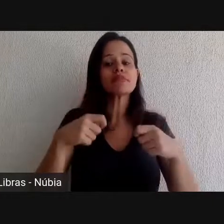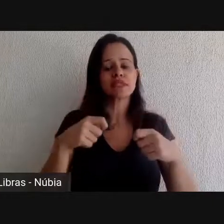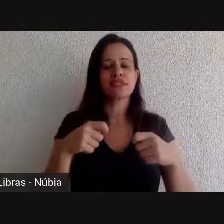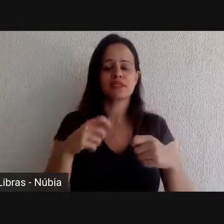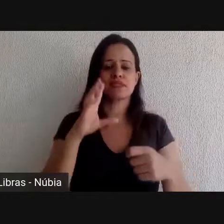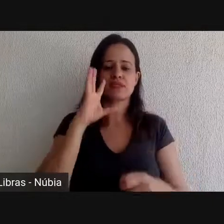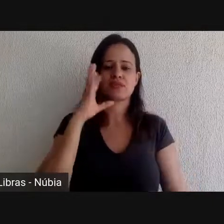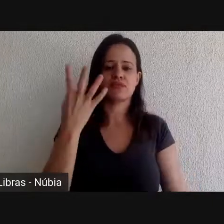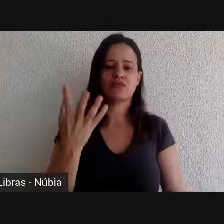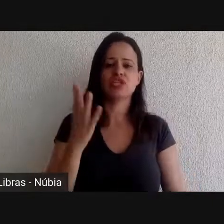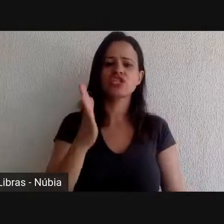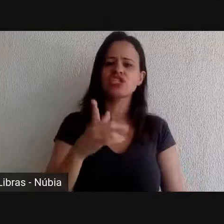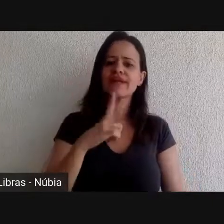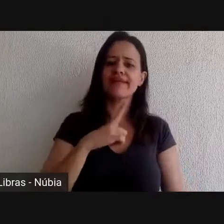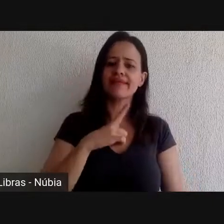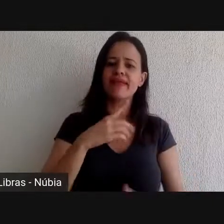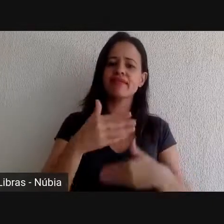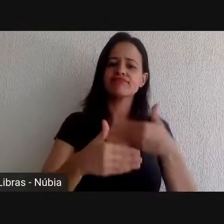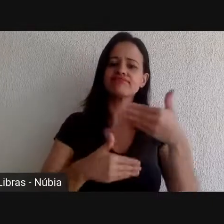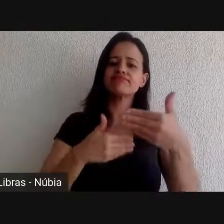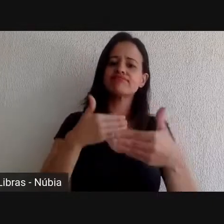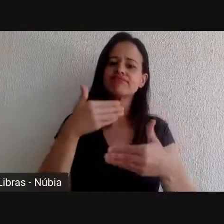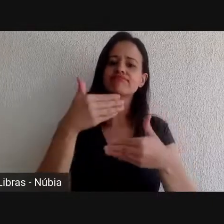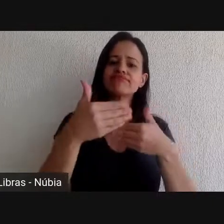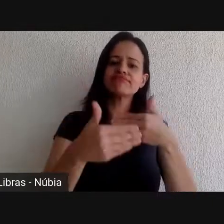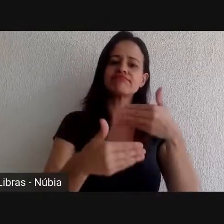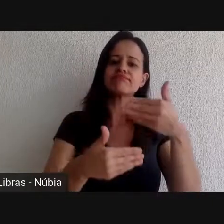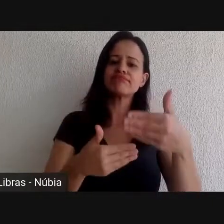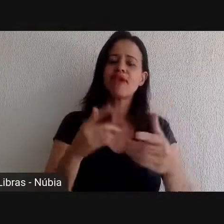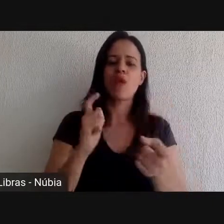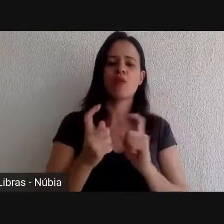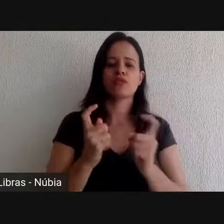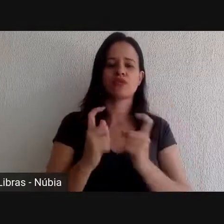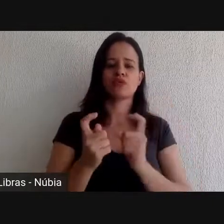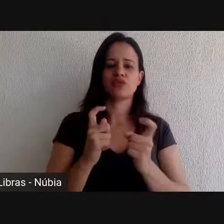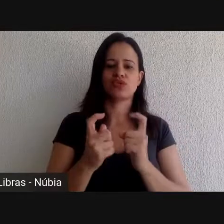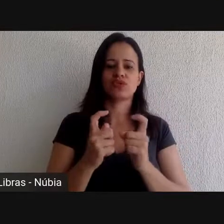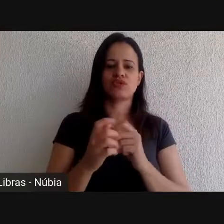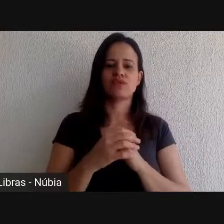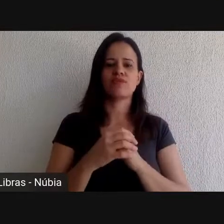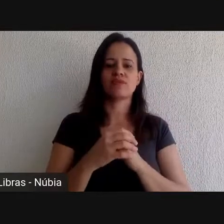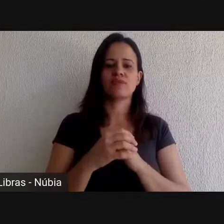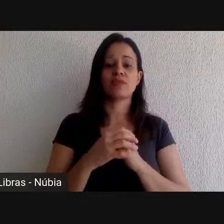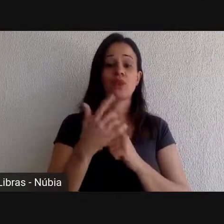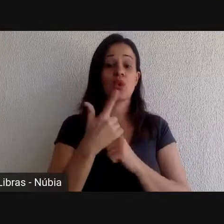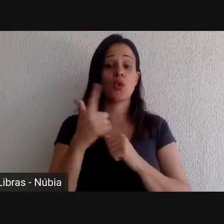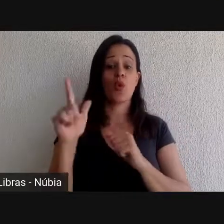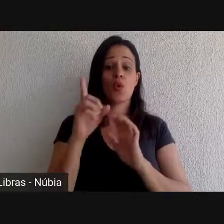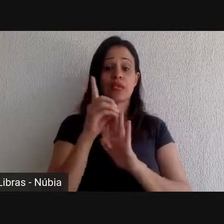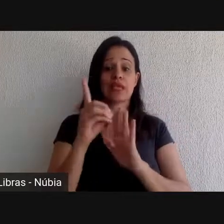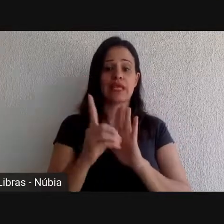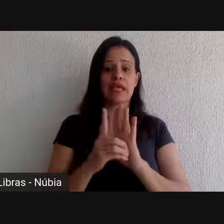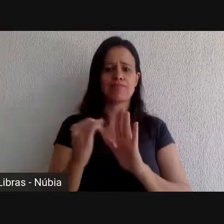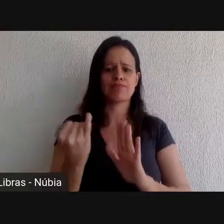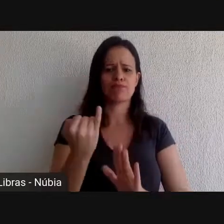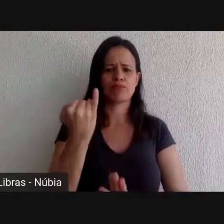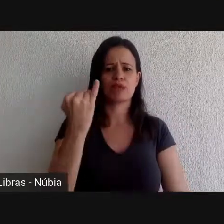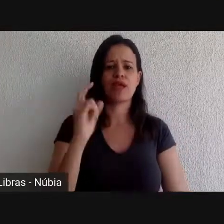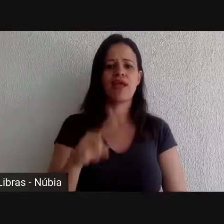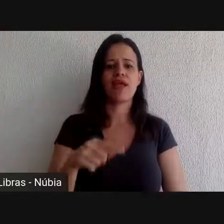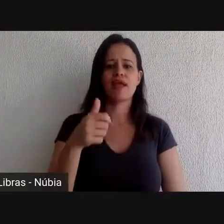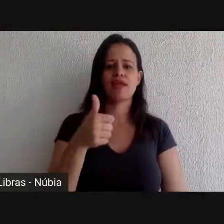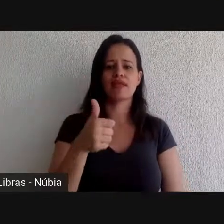gente já vem fazendo a lição de casa no que compete ao Executivo. E outro decreto que vale destacar é o